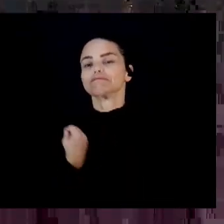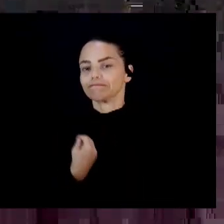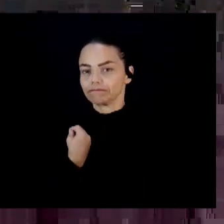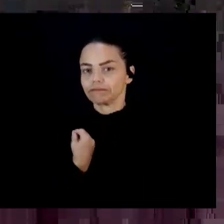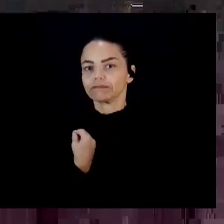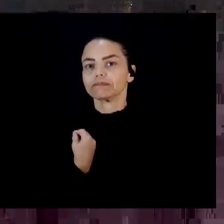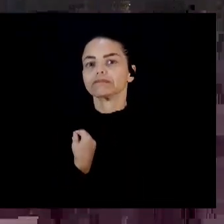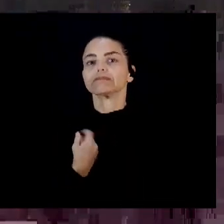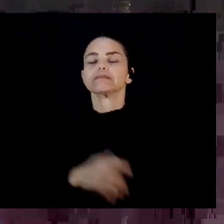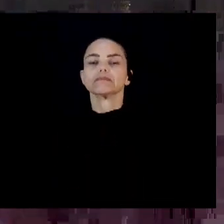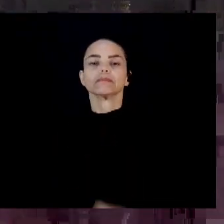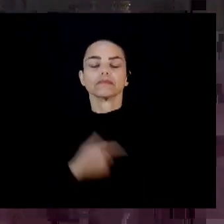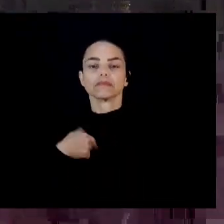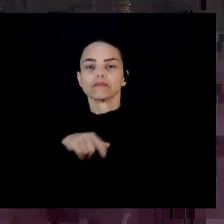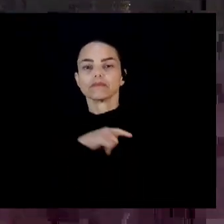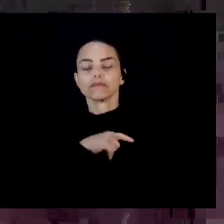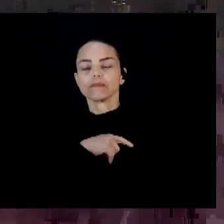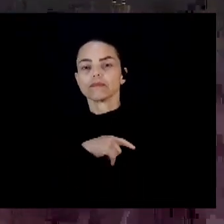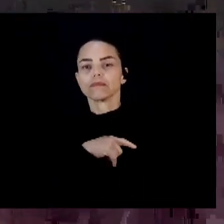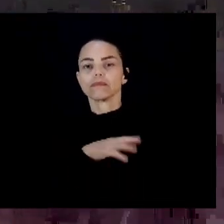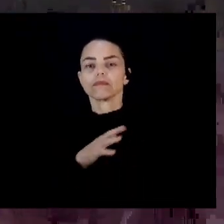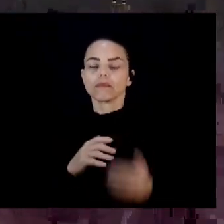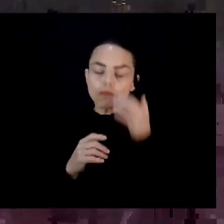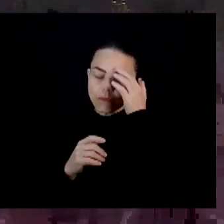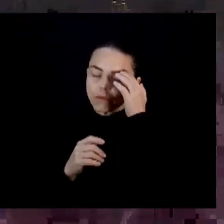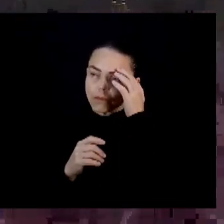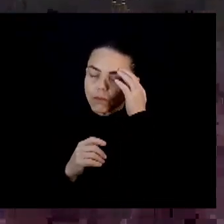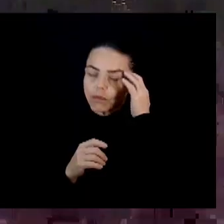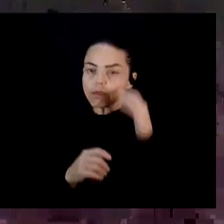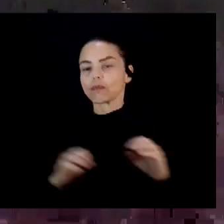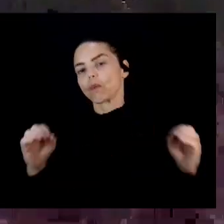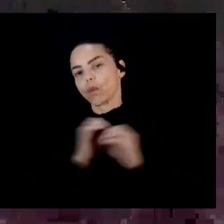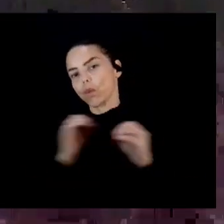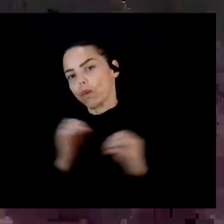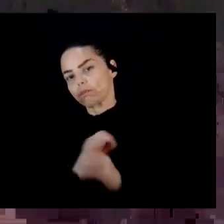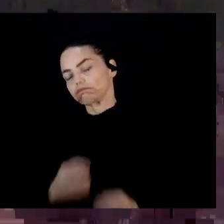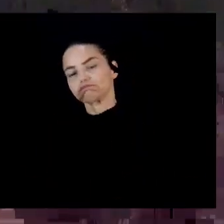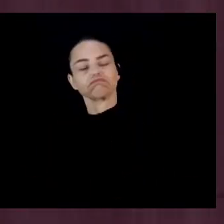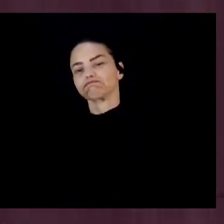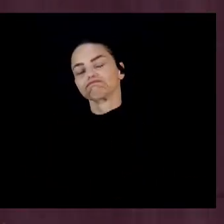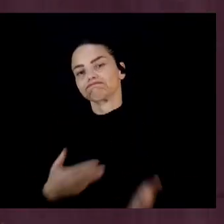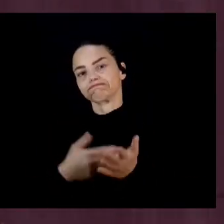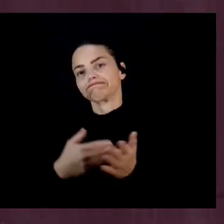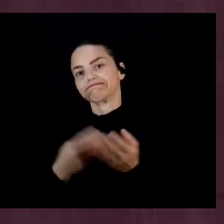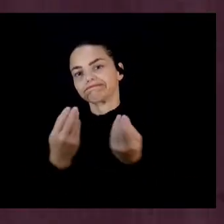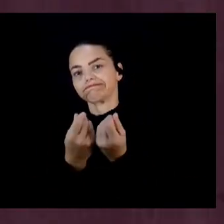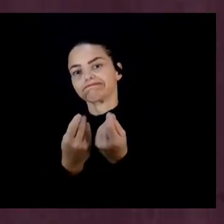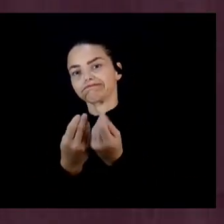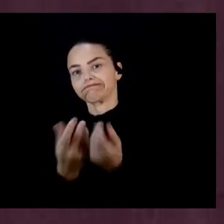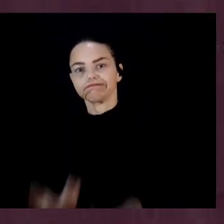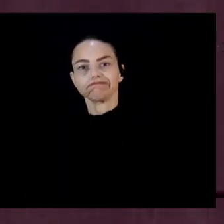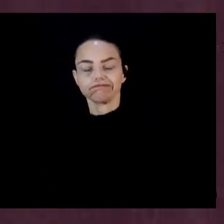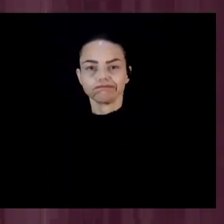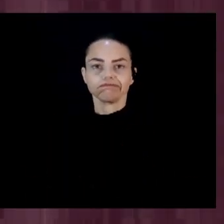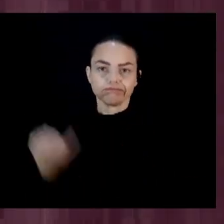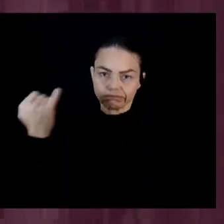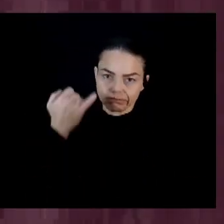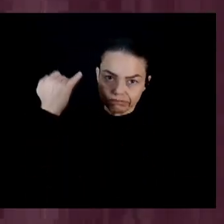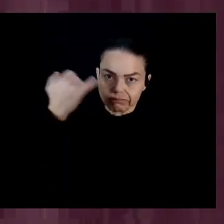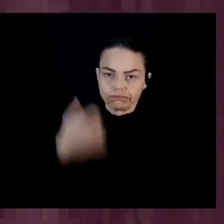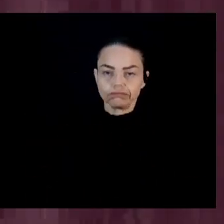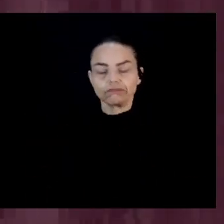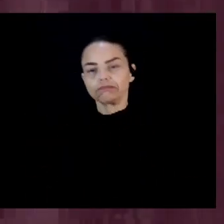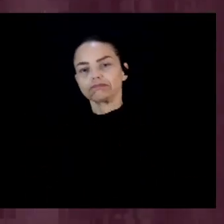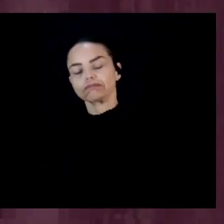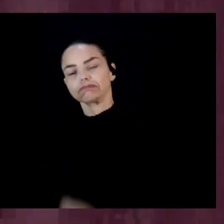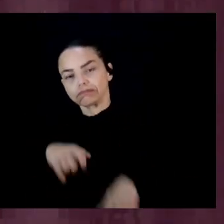comentar. A partir daí, nada mais vai fazer muito sentido, assim, nada vai importar muito. Não vai importar seu tênis, não vai importar